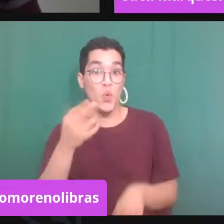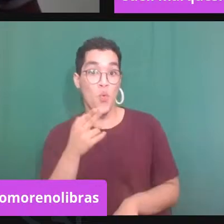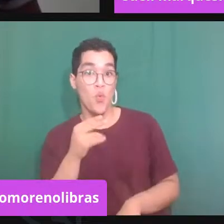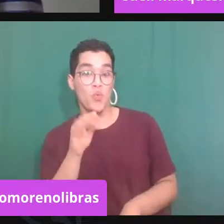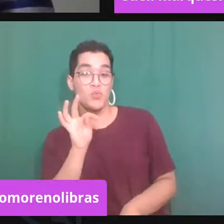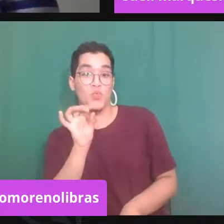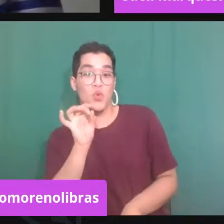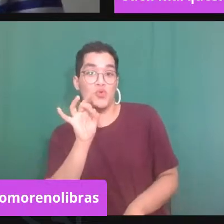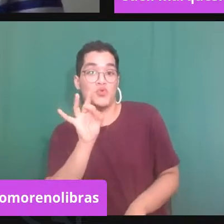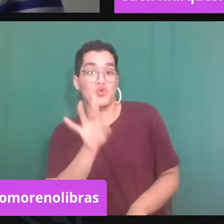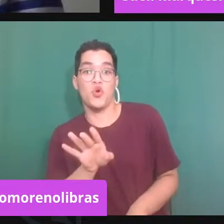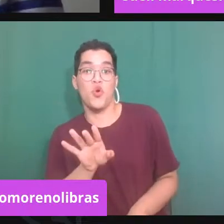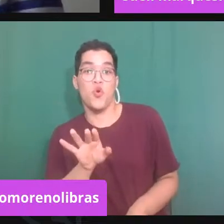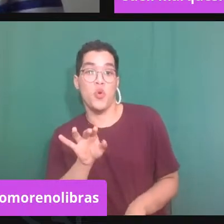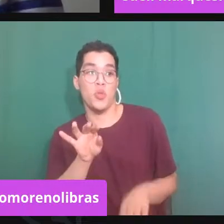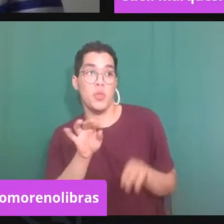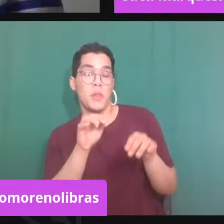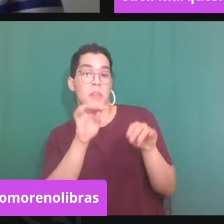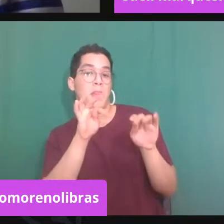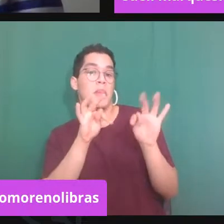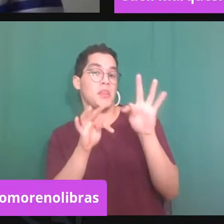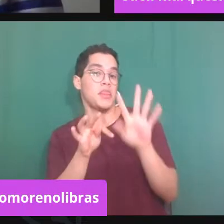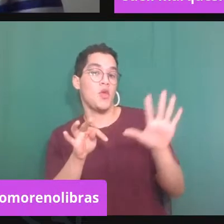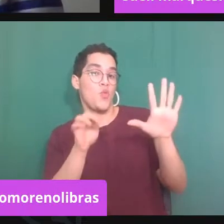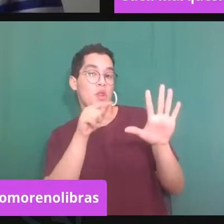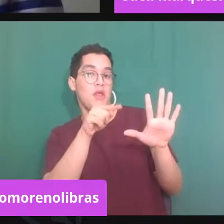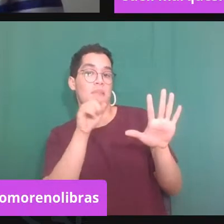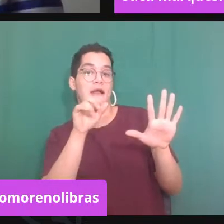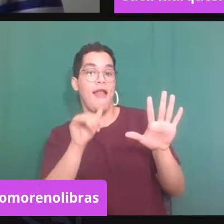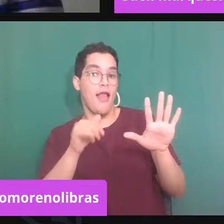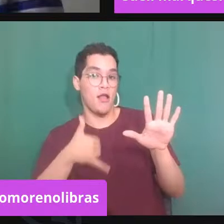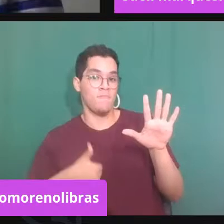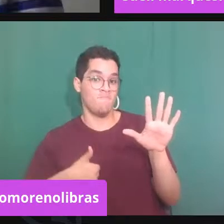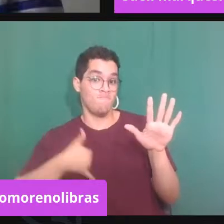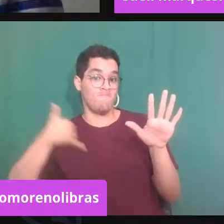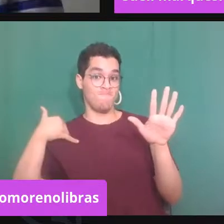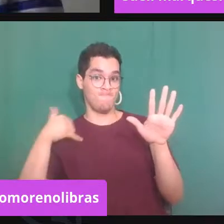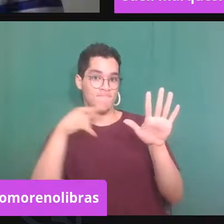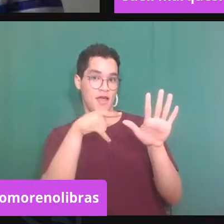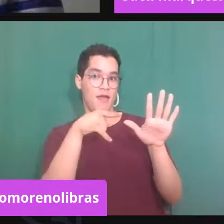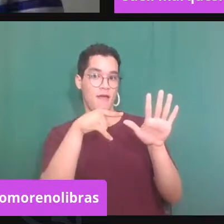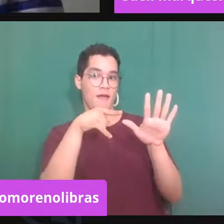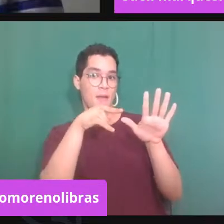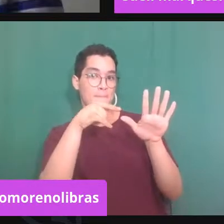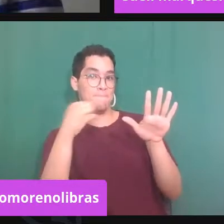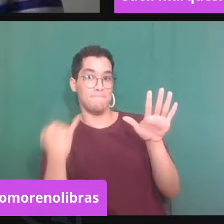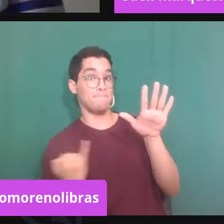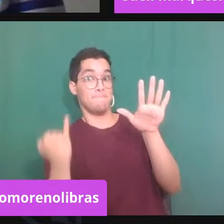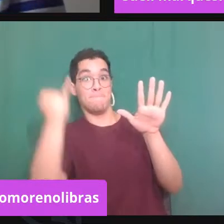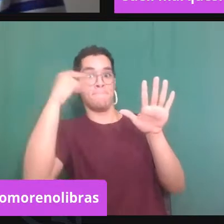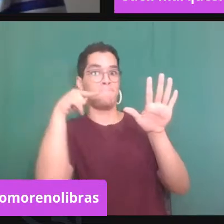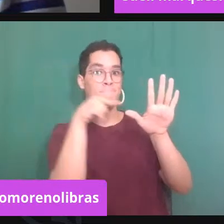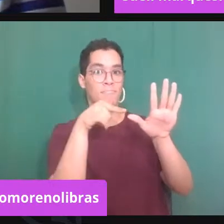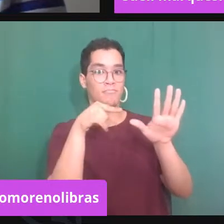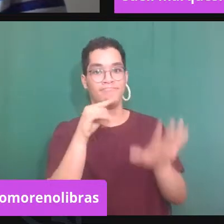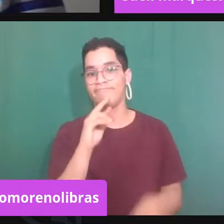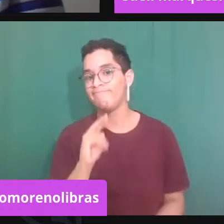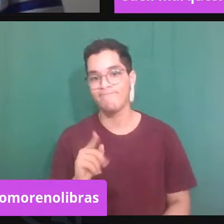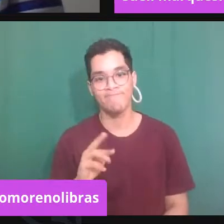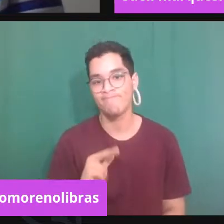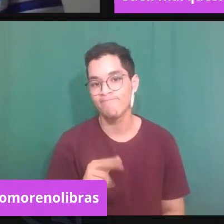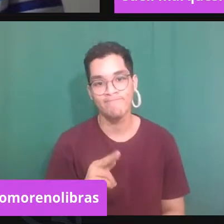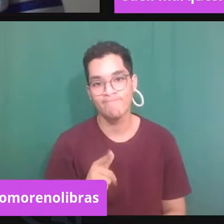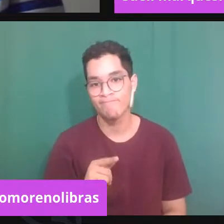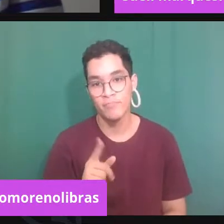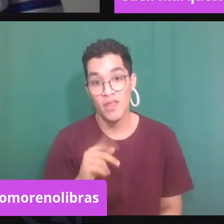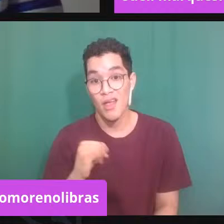suficiente. Existimos nós, pesquisadores e professores, com o nosso olhar para a nossa